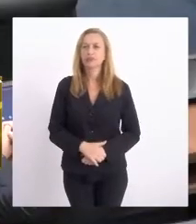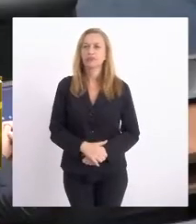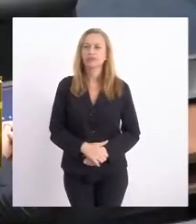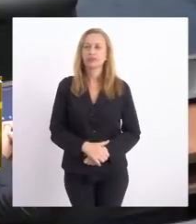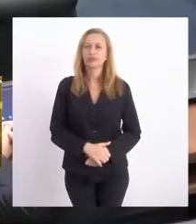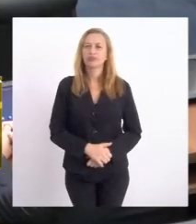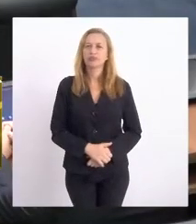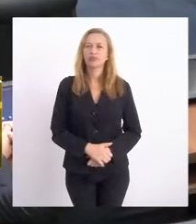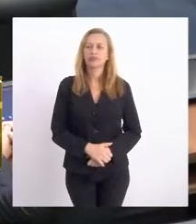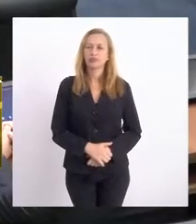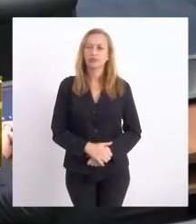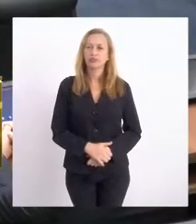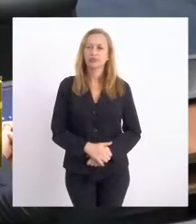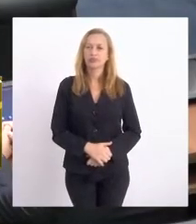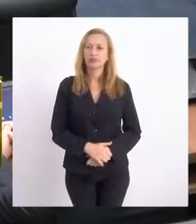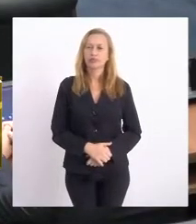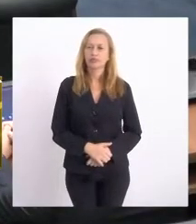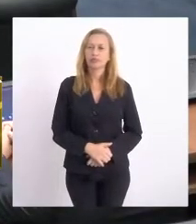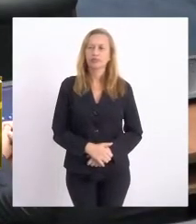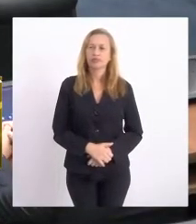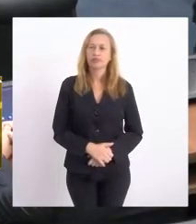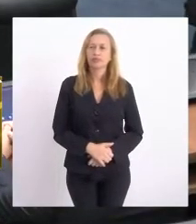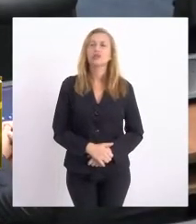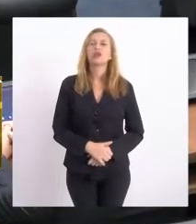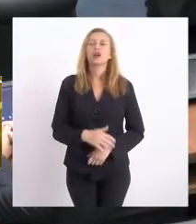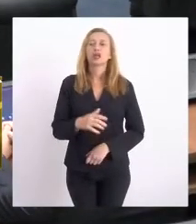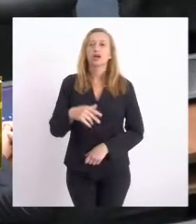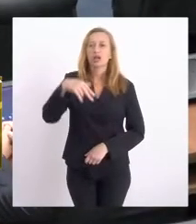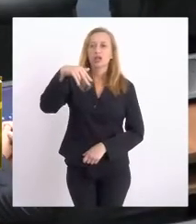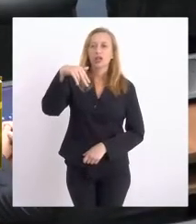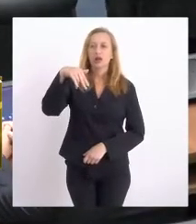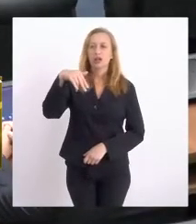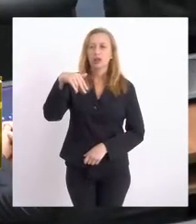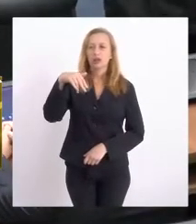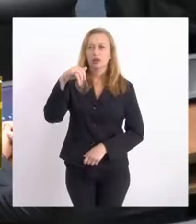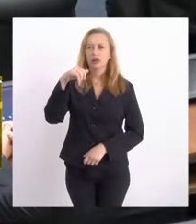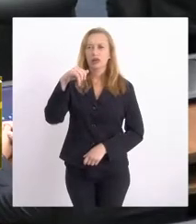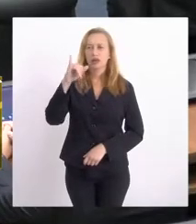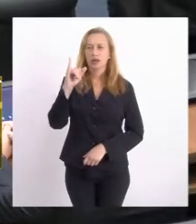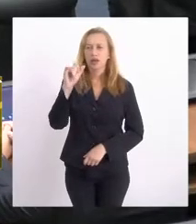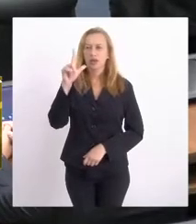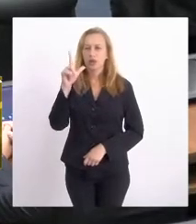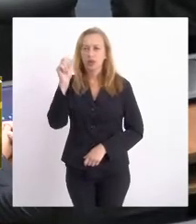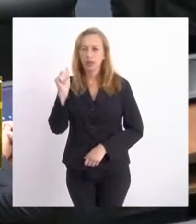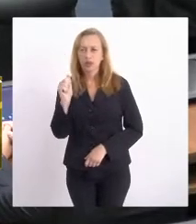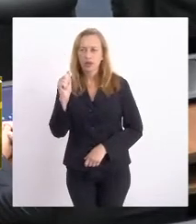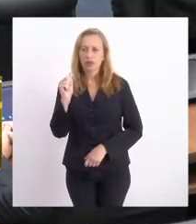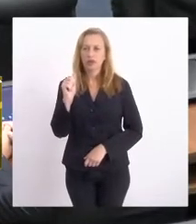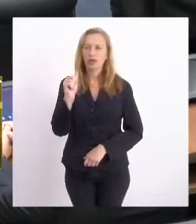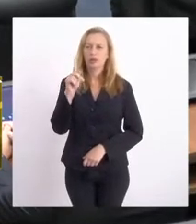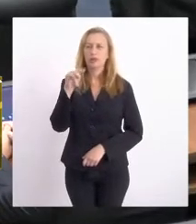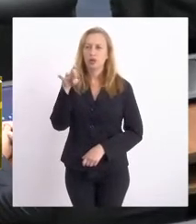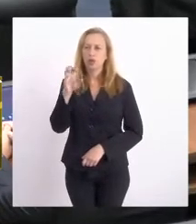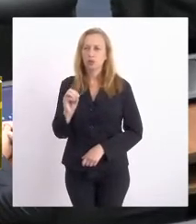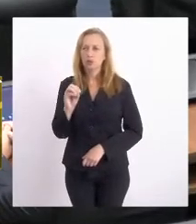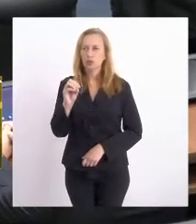E aí e a senhora Ilda Brito que a diretora da abeoc do Rio de Janeiro